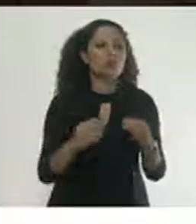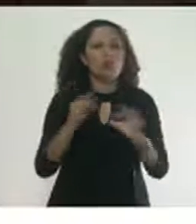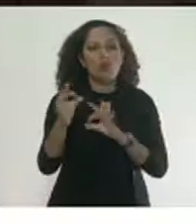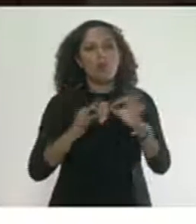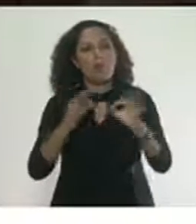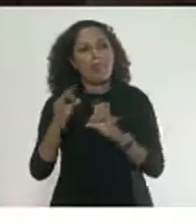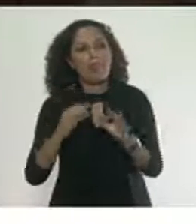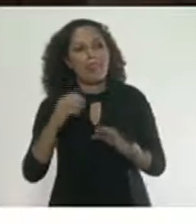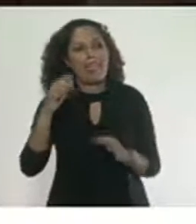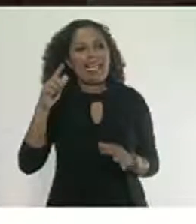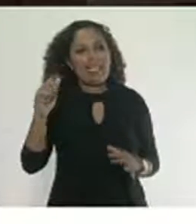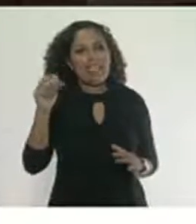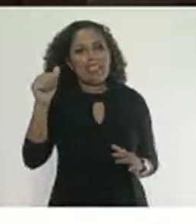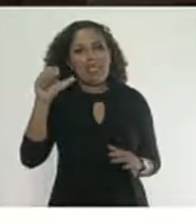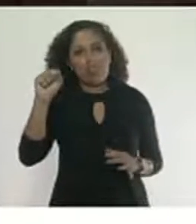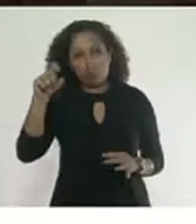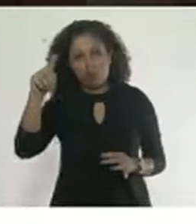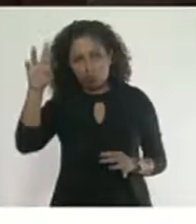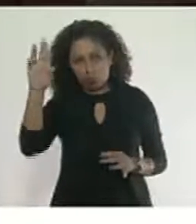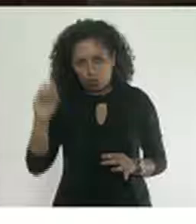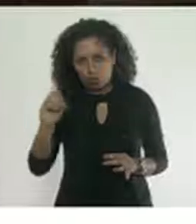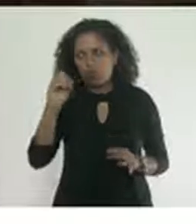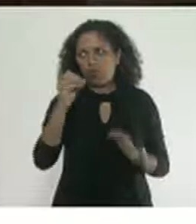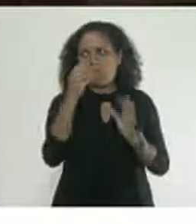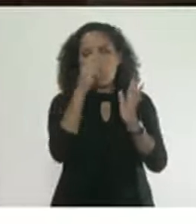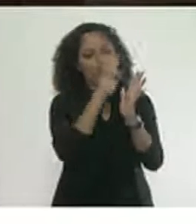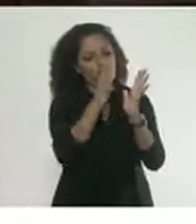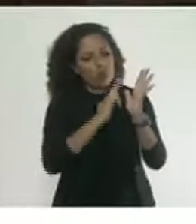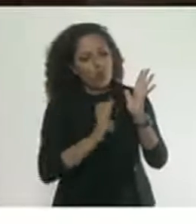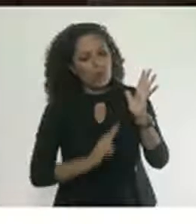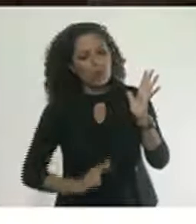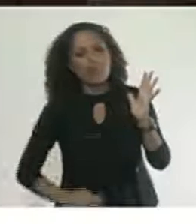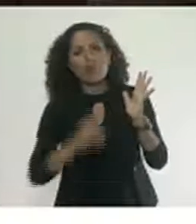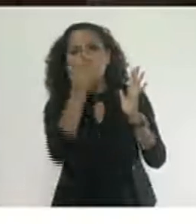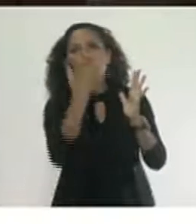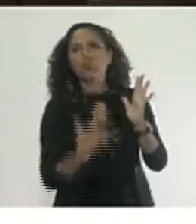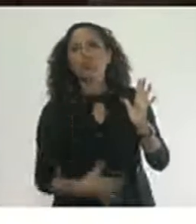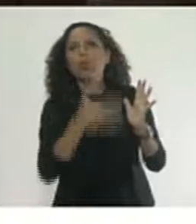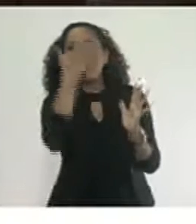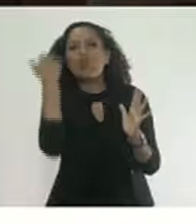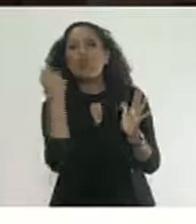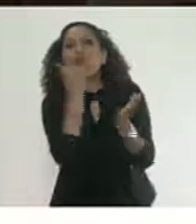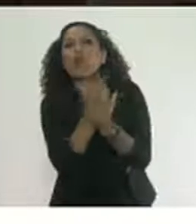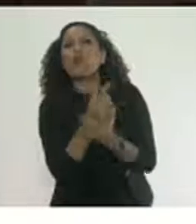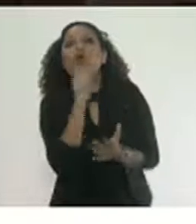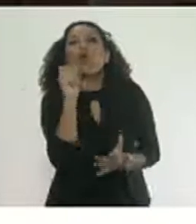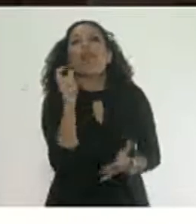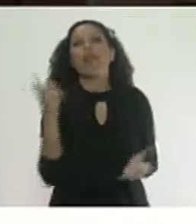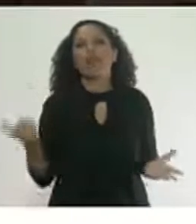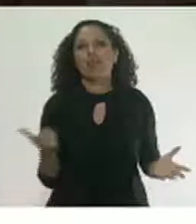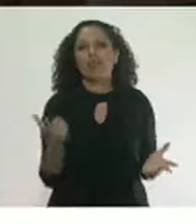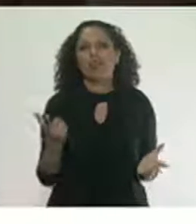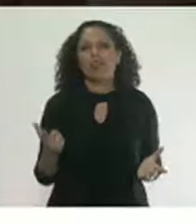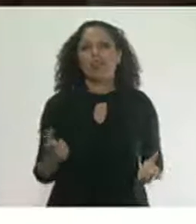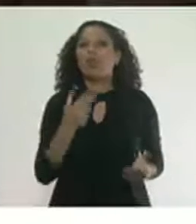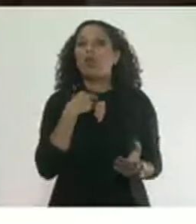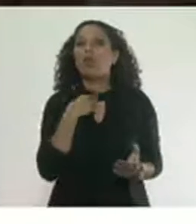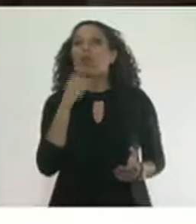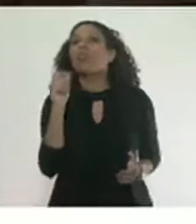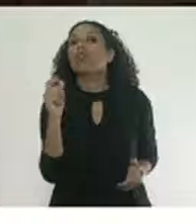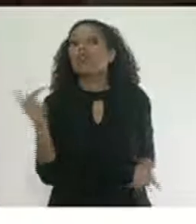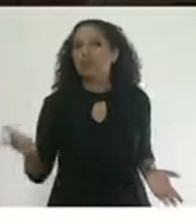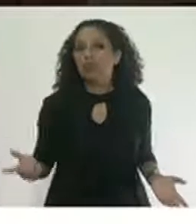de um cadastro com a relação de quem está proibido de comprar determinado produto. Ou seja,